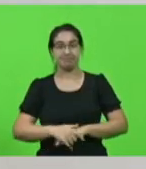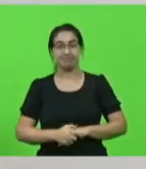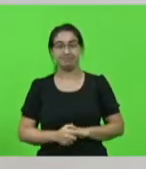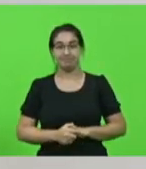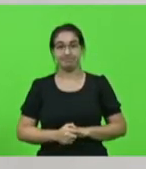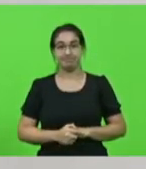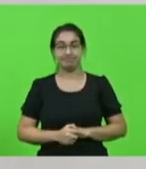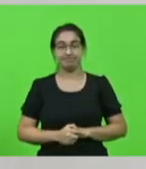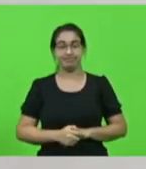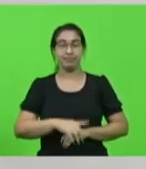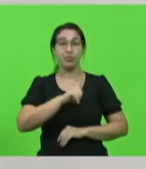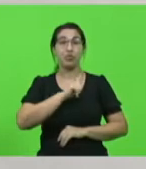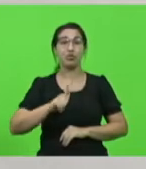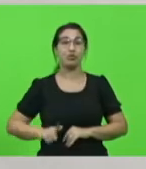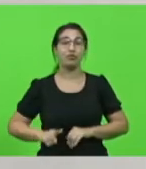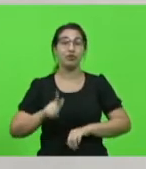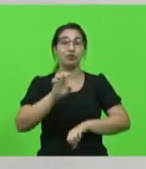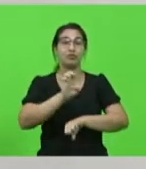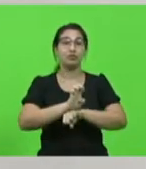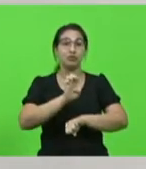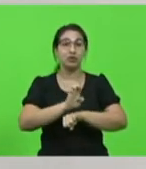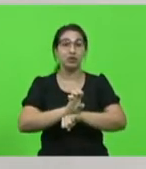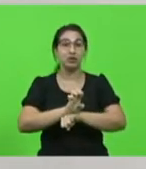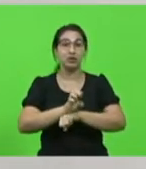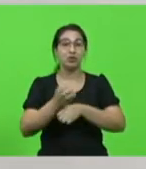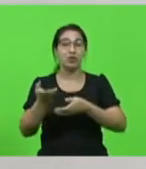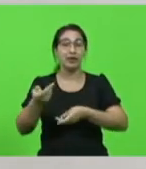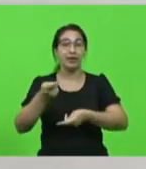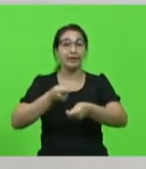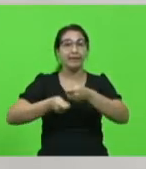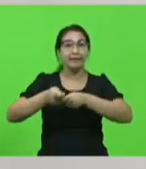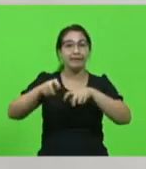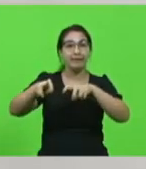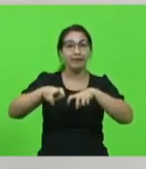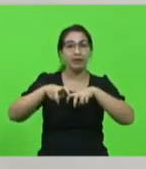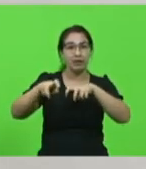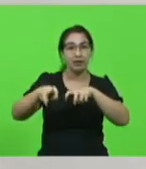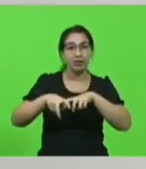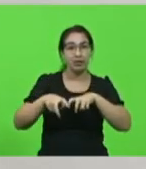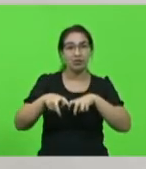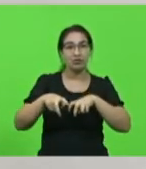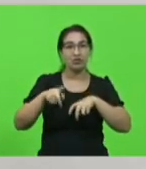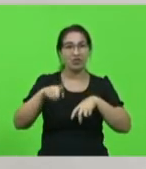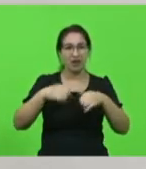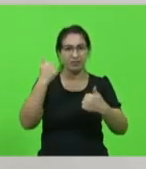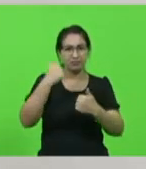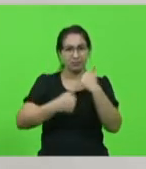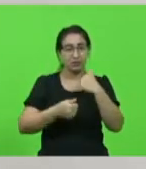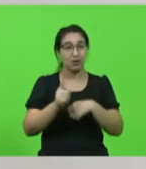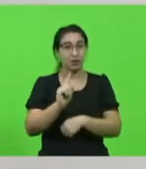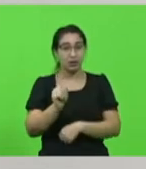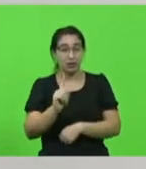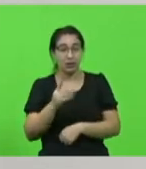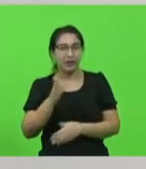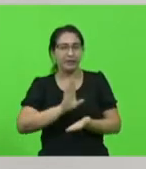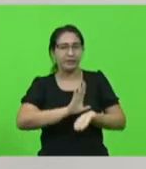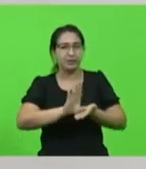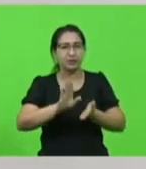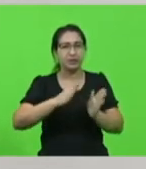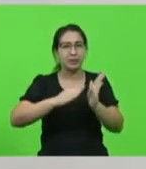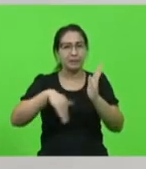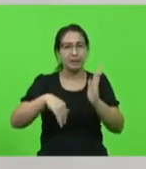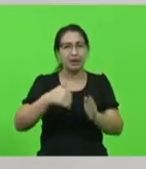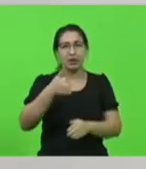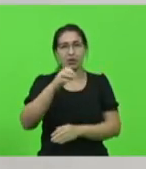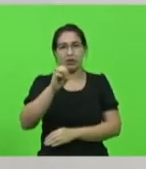Governo do Estado, agronegócio não é esporte. Esse incentivo aí de menos 10 milhões de reais aí, amargurados em